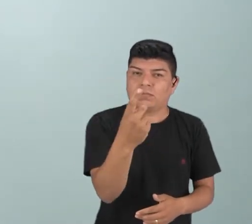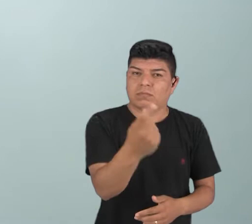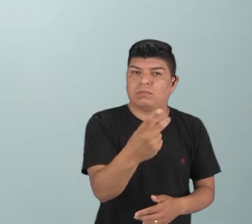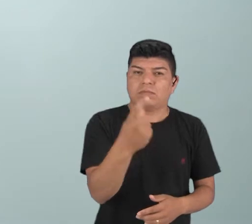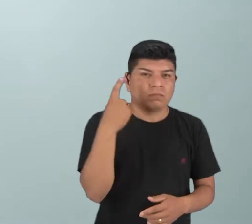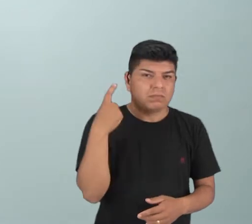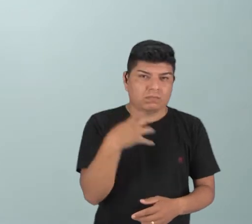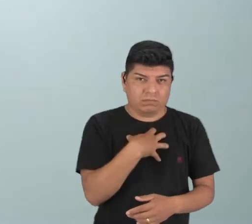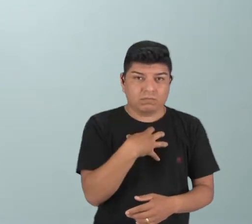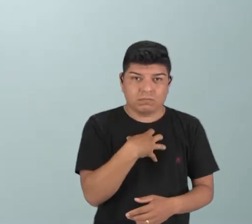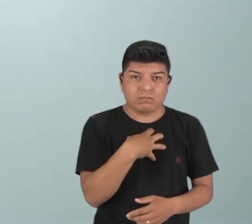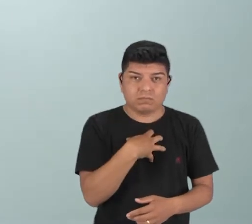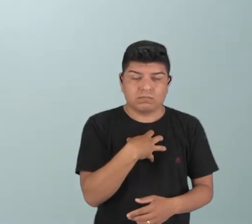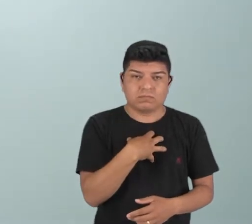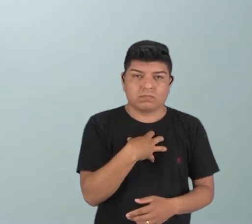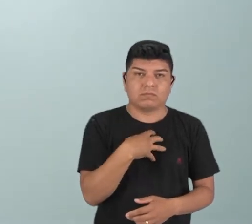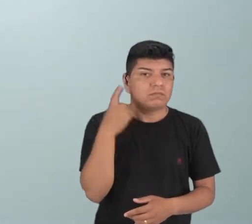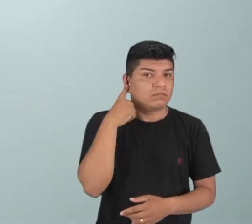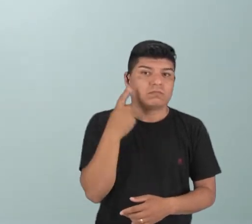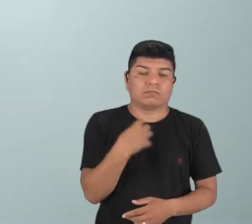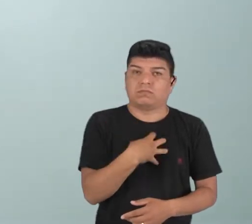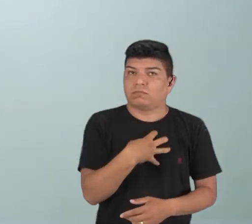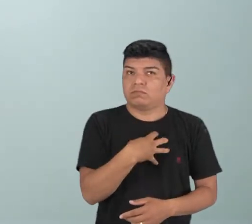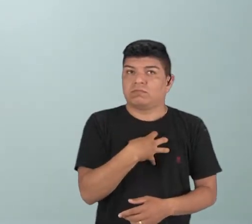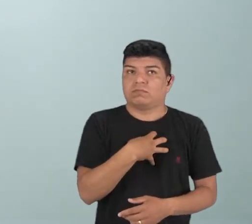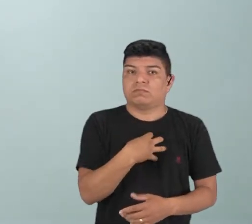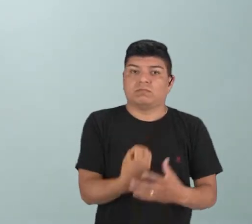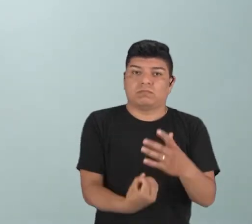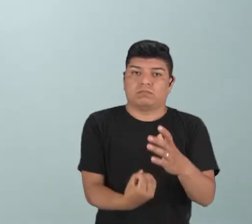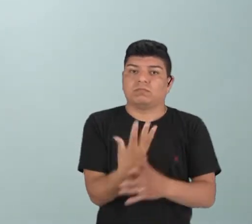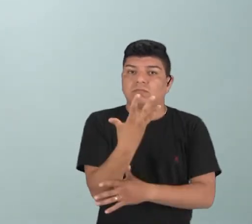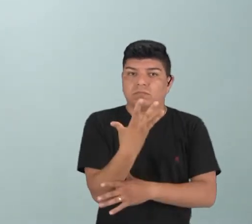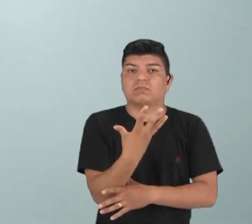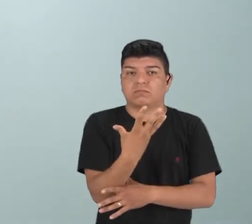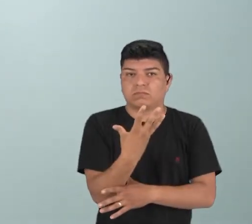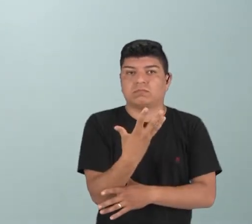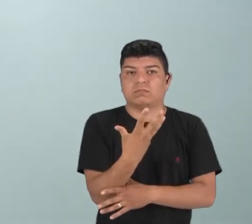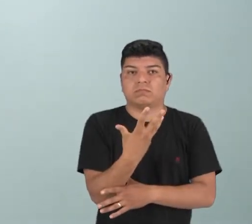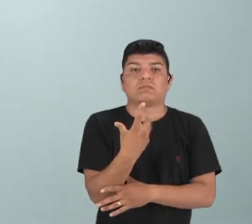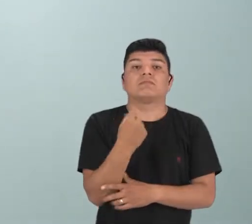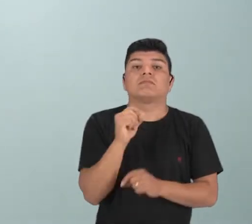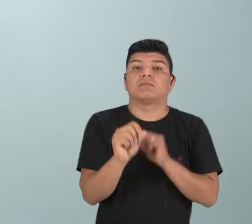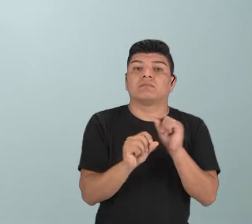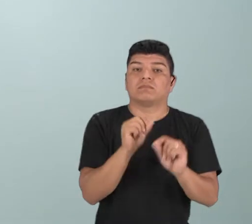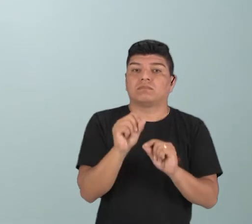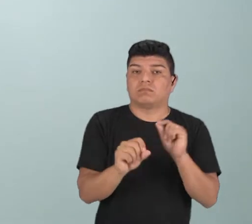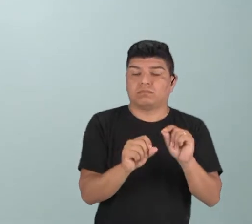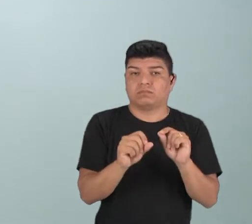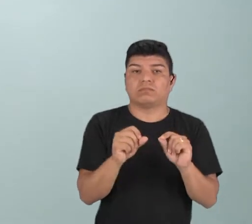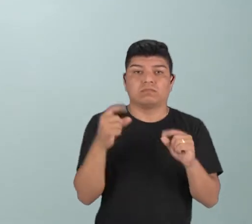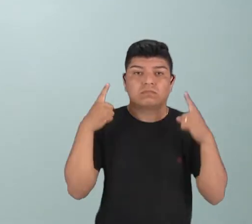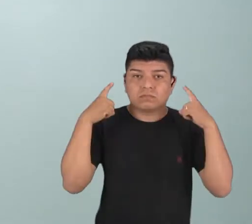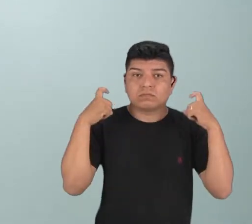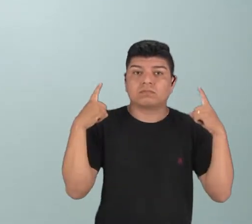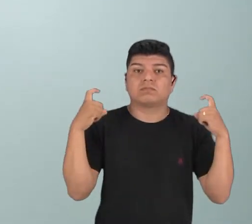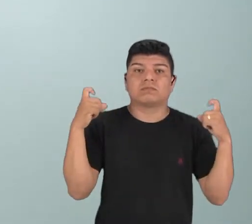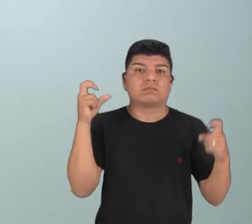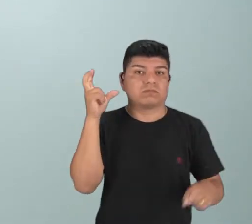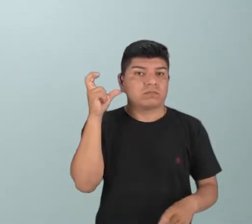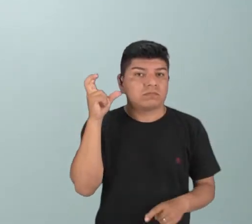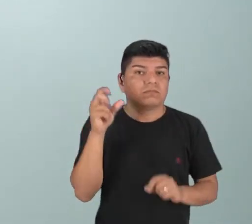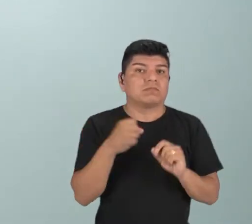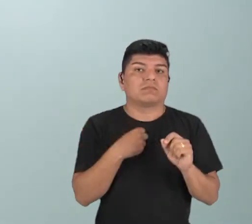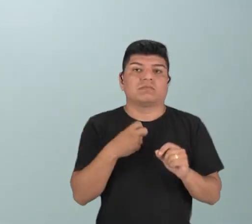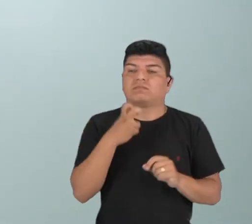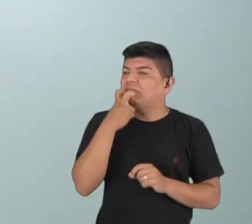isso aqui, é um som que a gente produz que é um som artificial, certo? Ou com a nossa voz, quando a